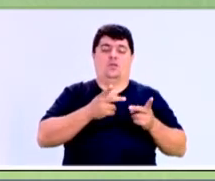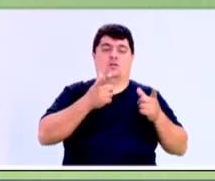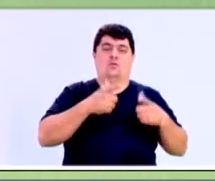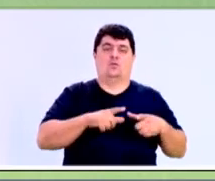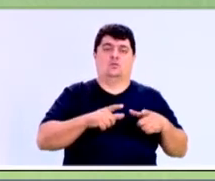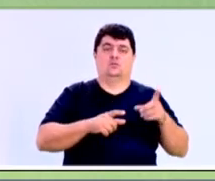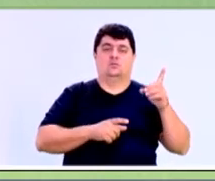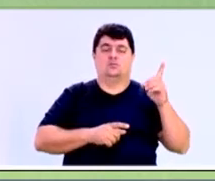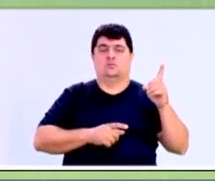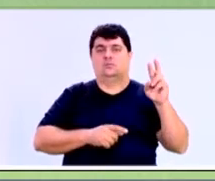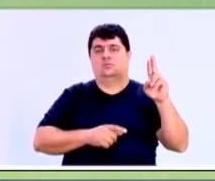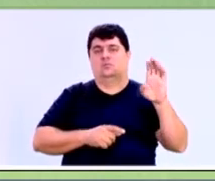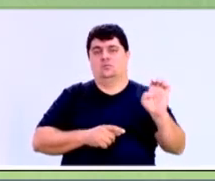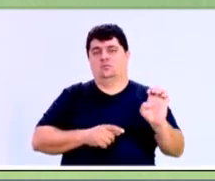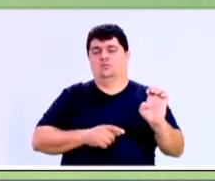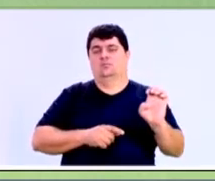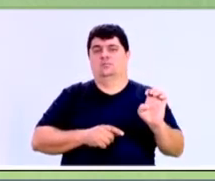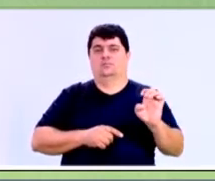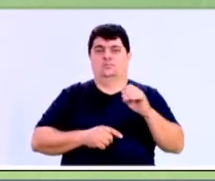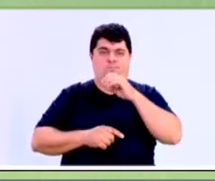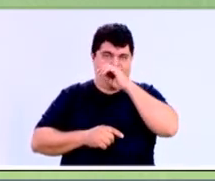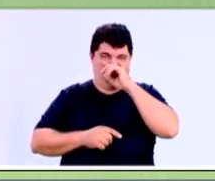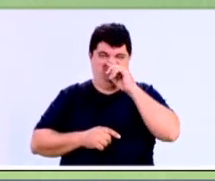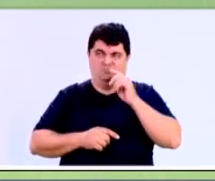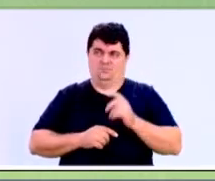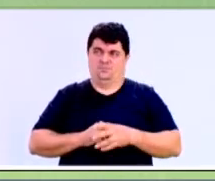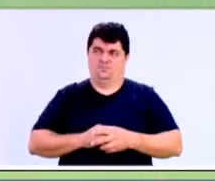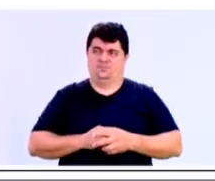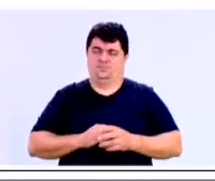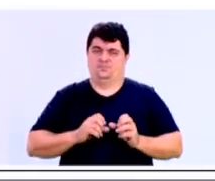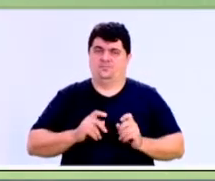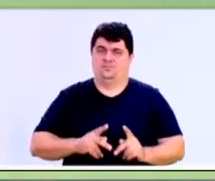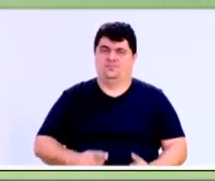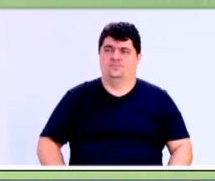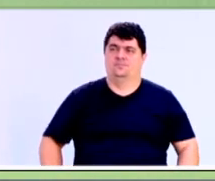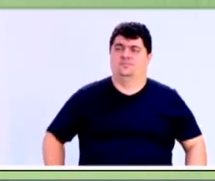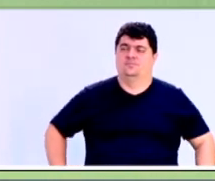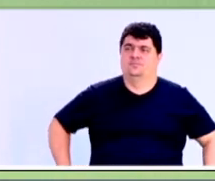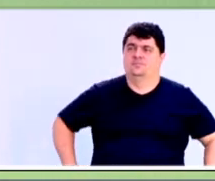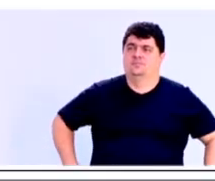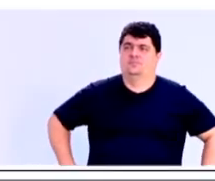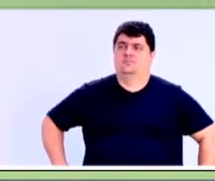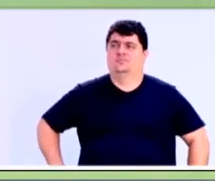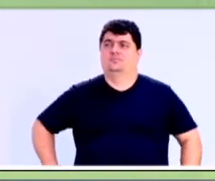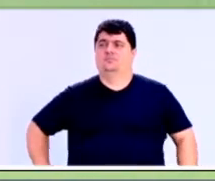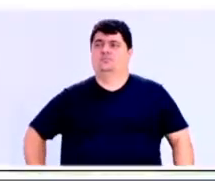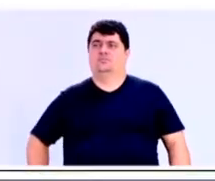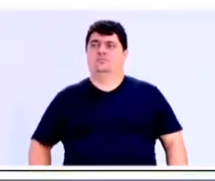minha demonstração do resultado do exercício, ok? Voltando lá,